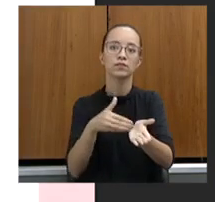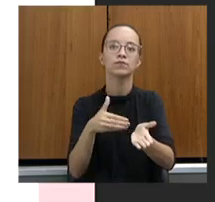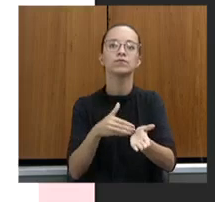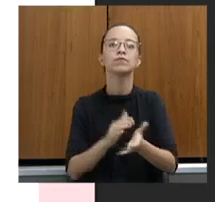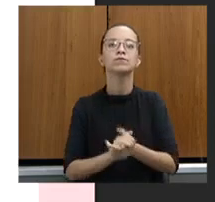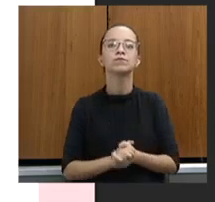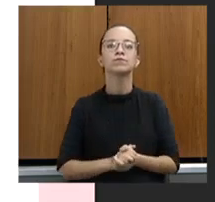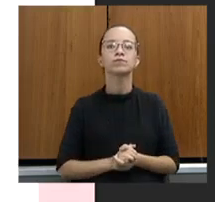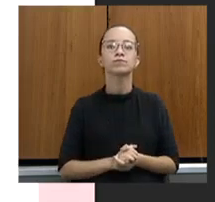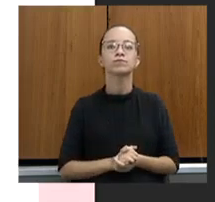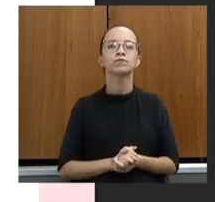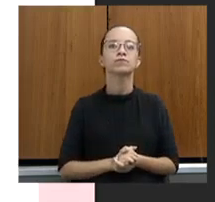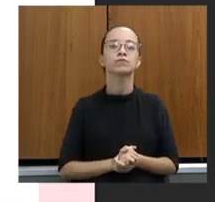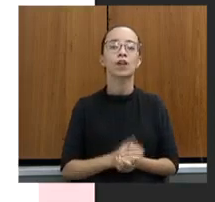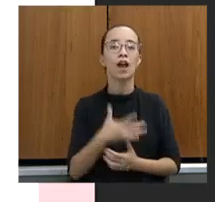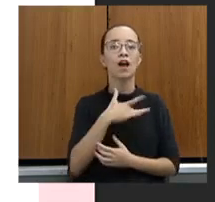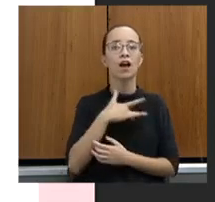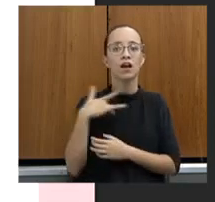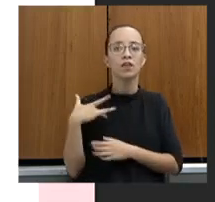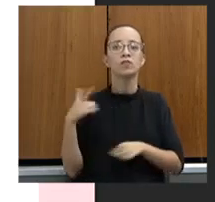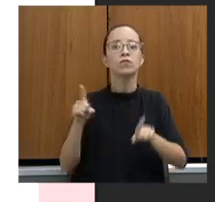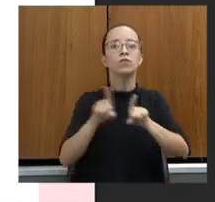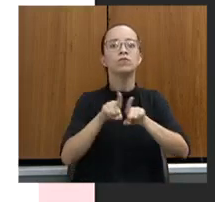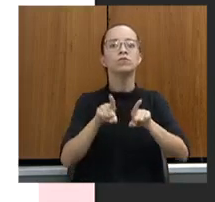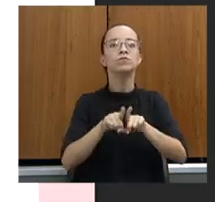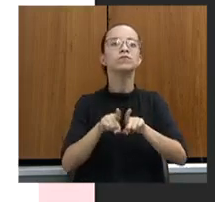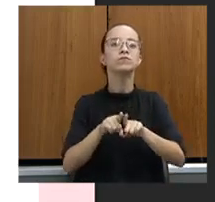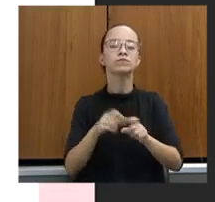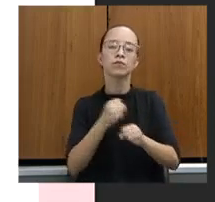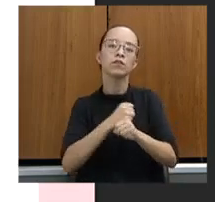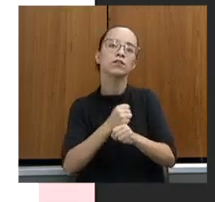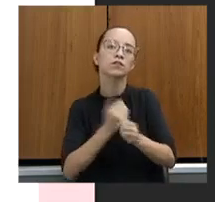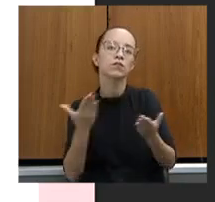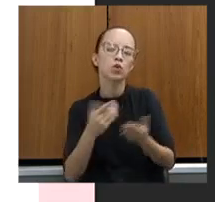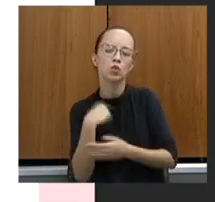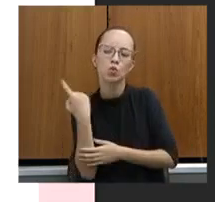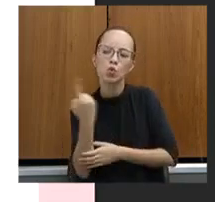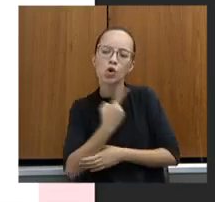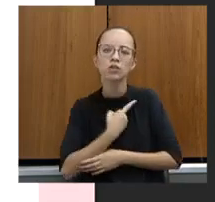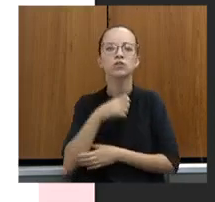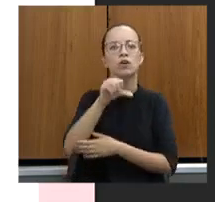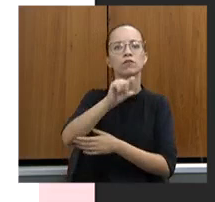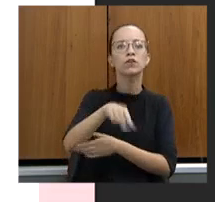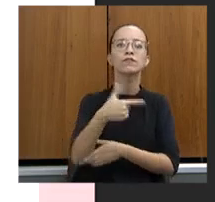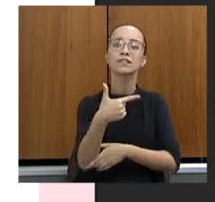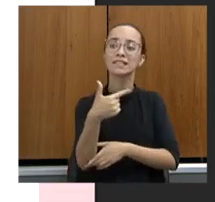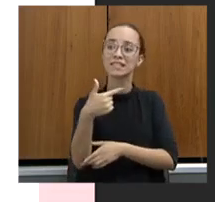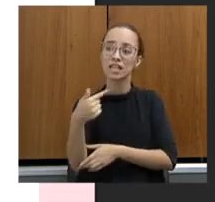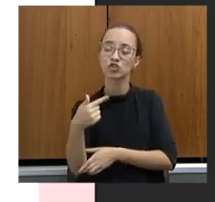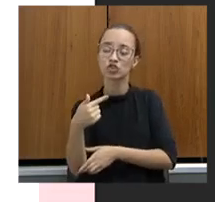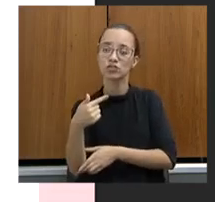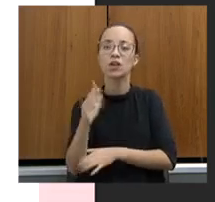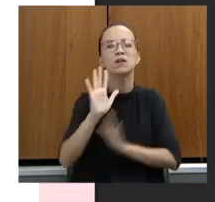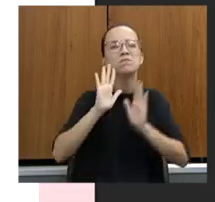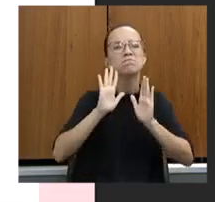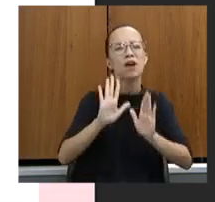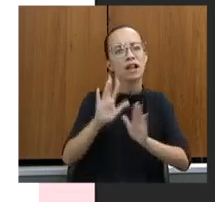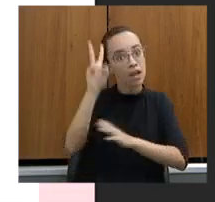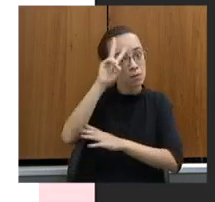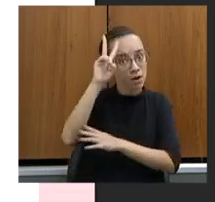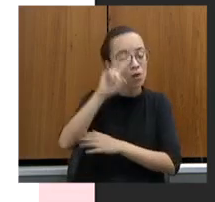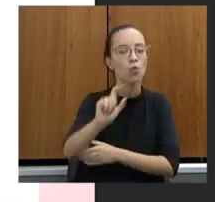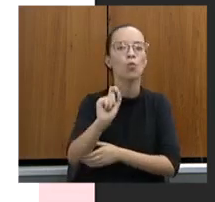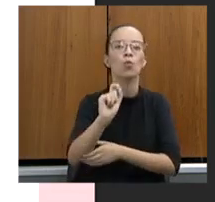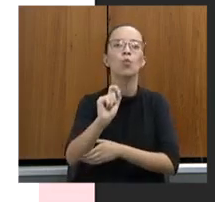favor a saúde também é esse ano a gente ainda tá com 9,27 mas a gente entende que Lembrando que